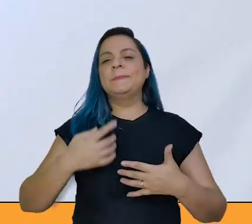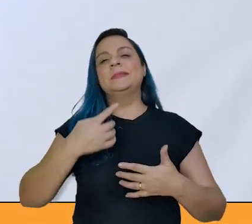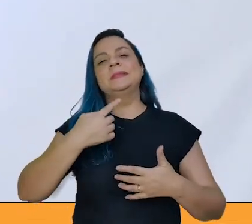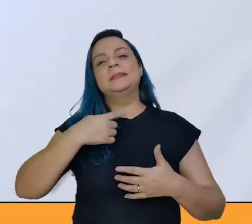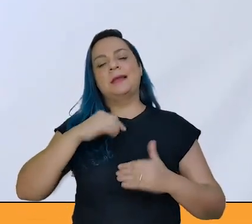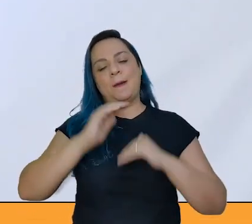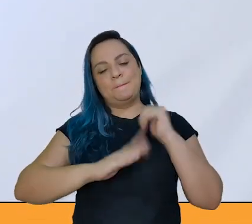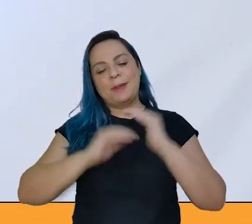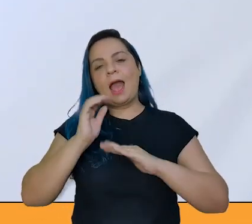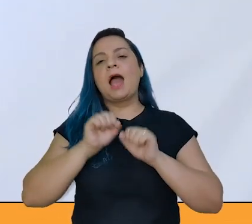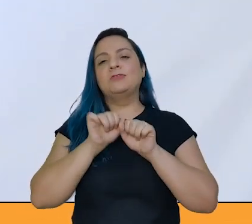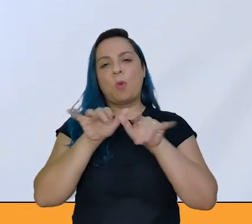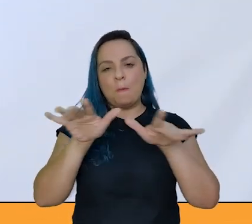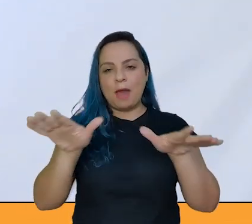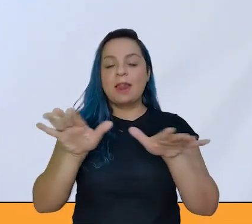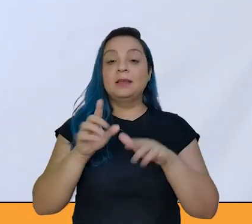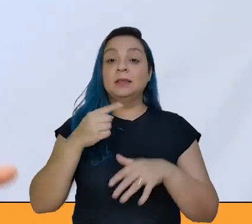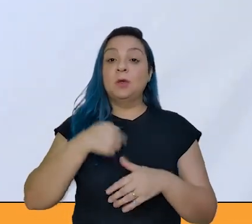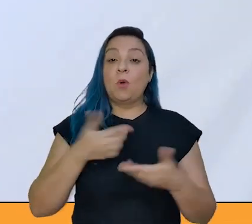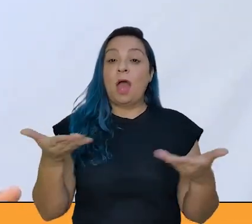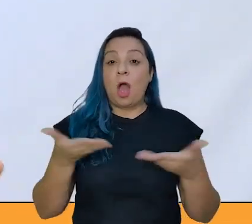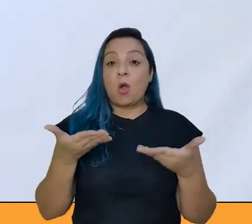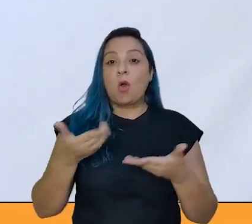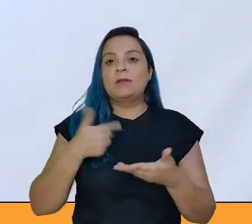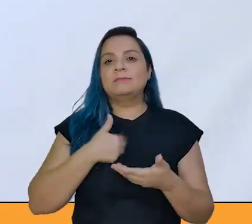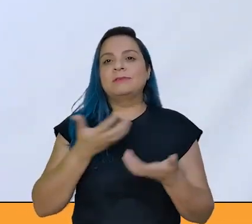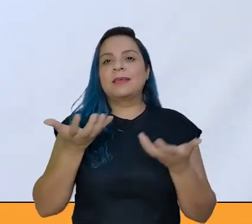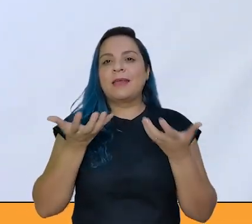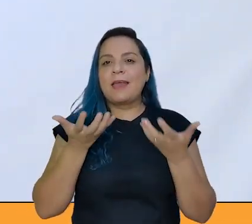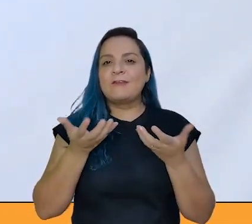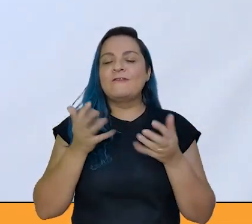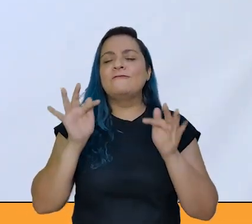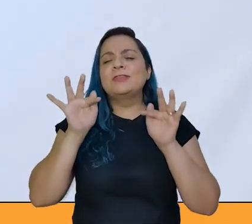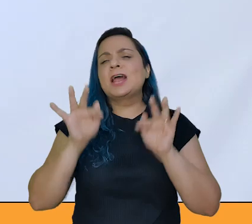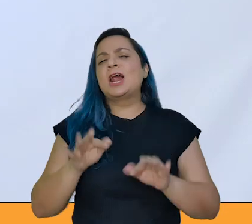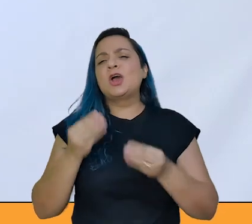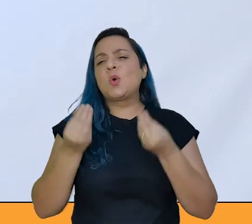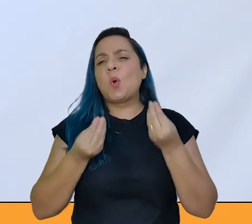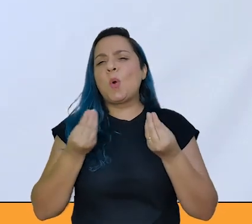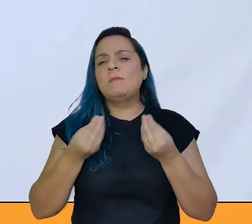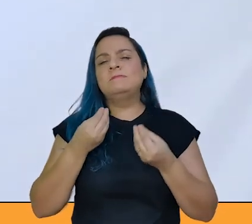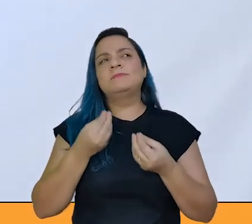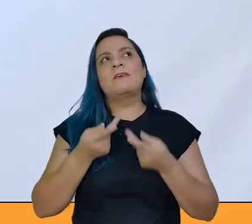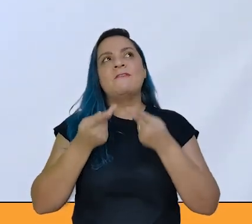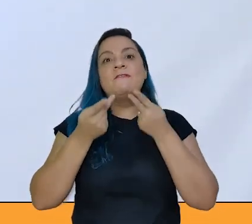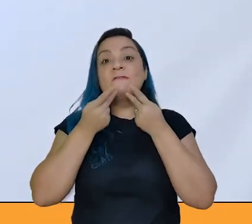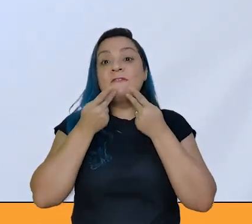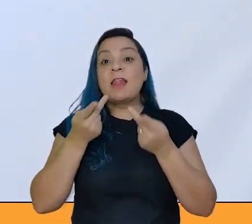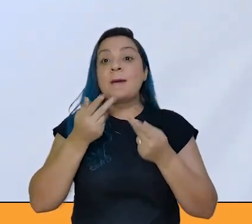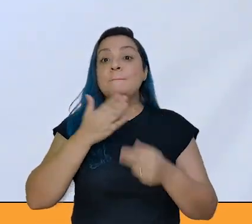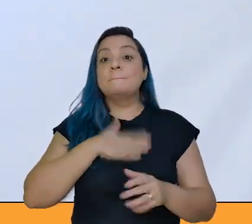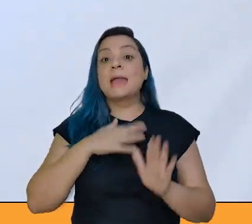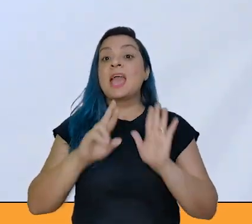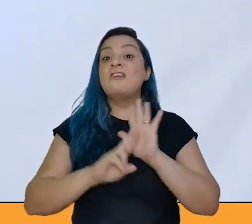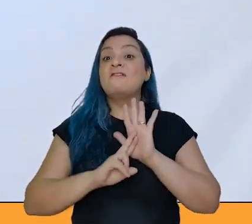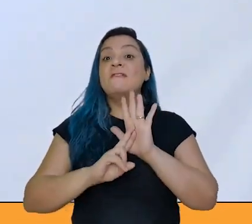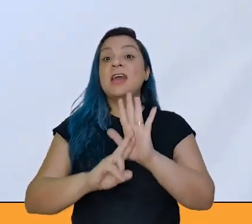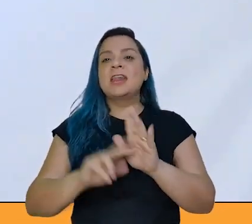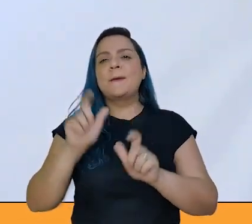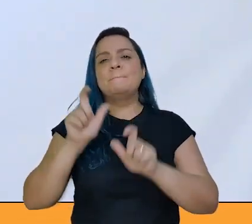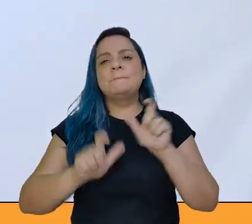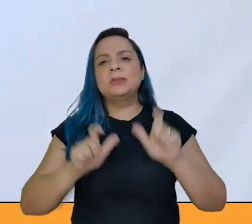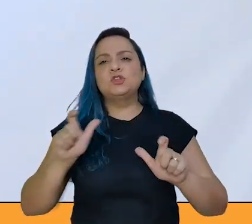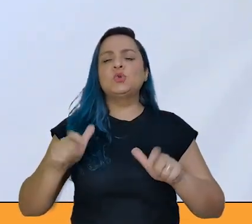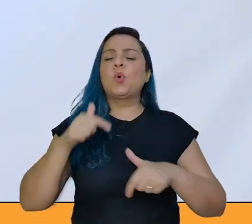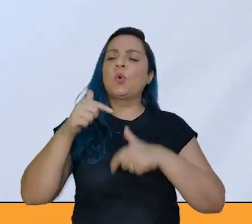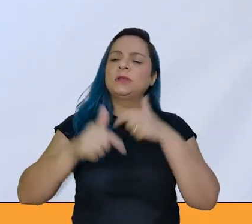com vocês, eu venho finalizar aqui trazendo um pouco das minhas referências de